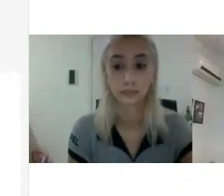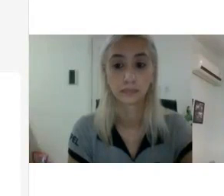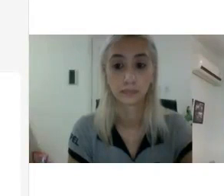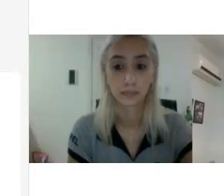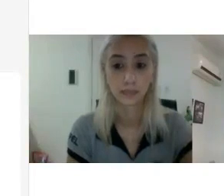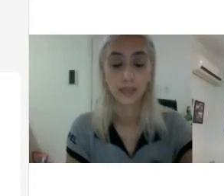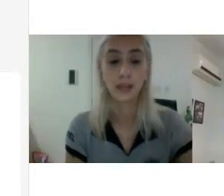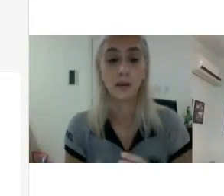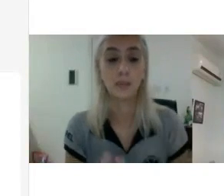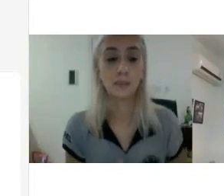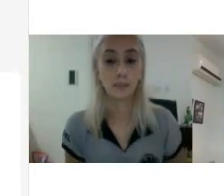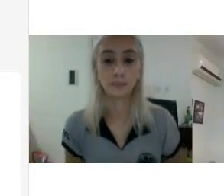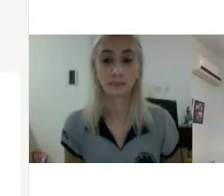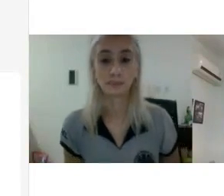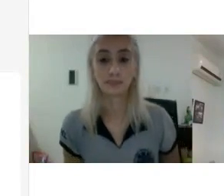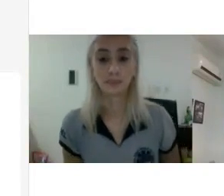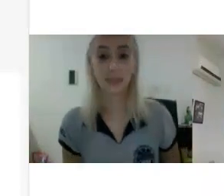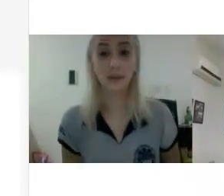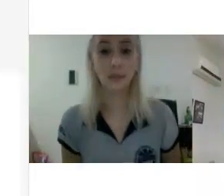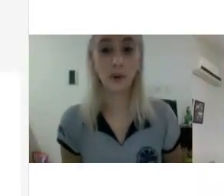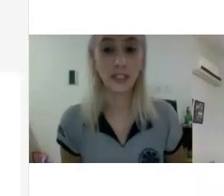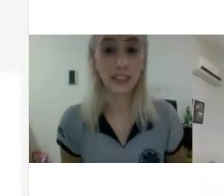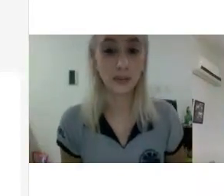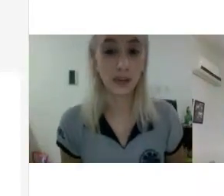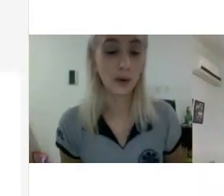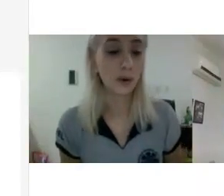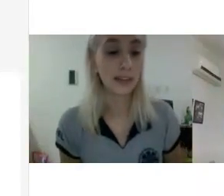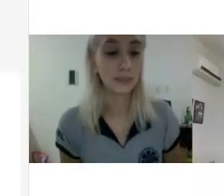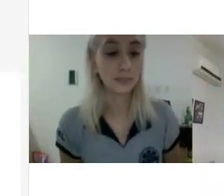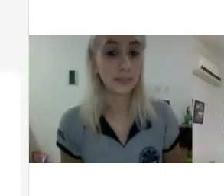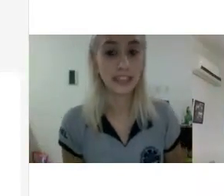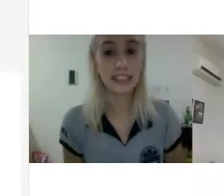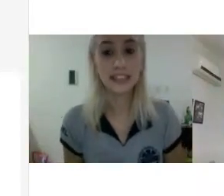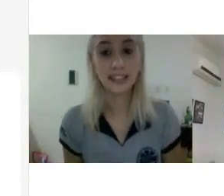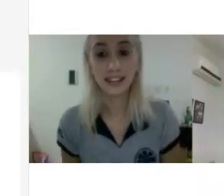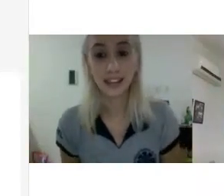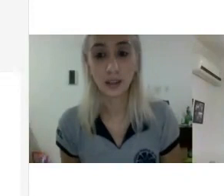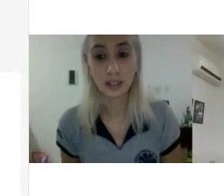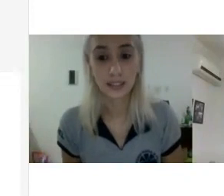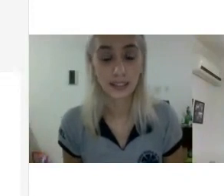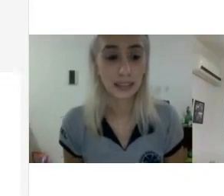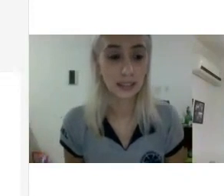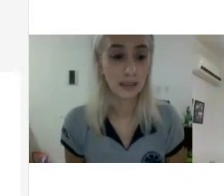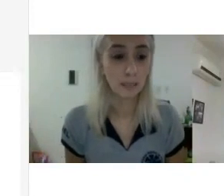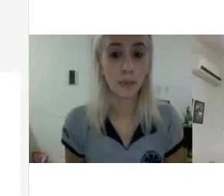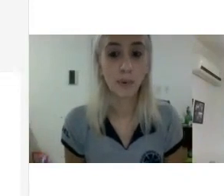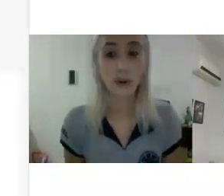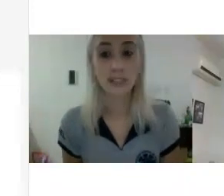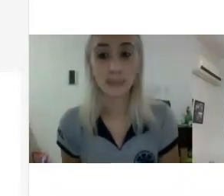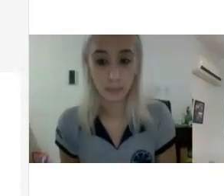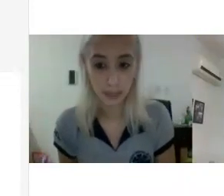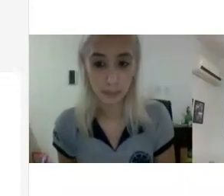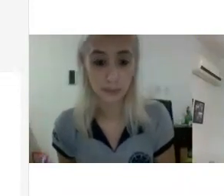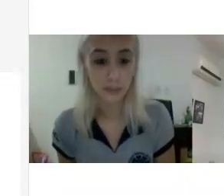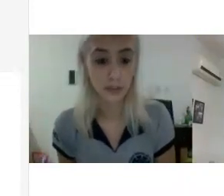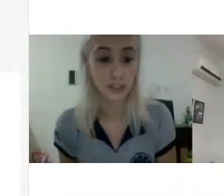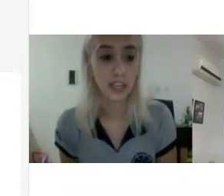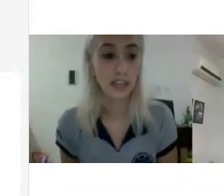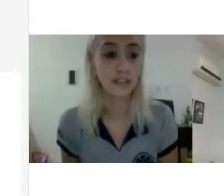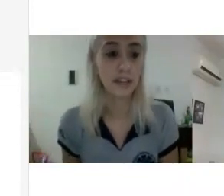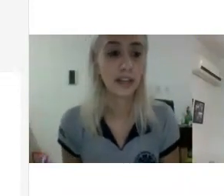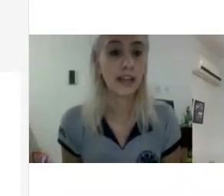2020. Essa é a proposta. Bom, então agora, lida a nossa proposta pela